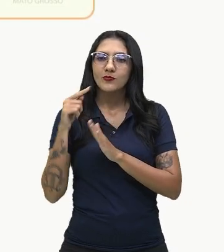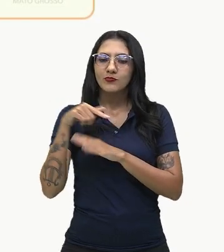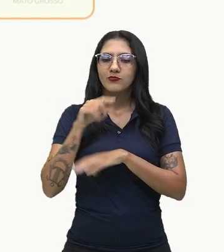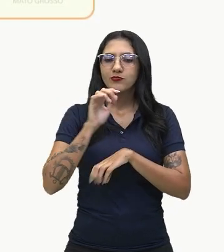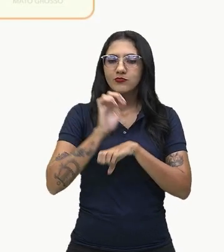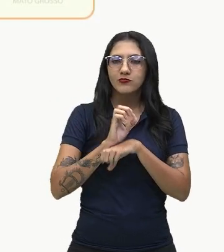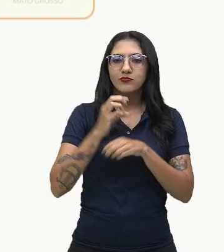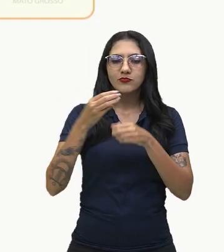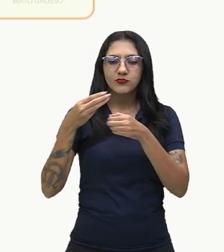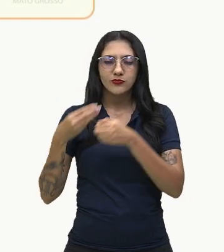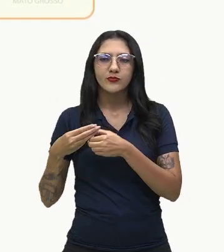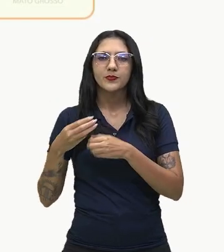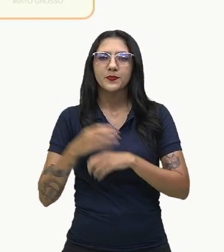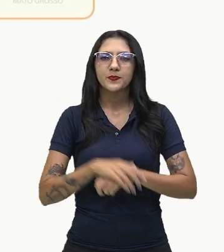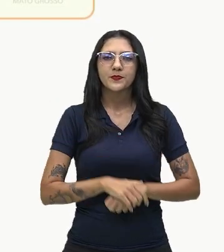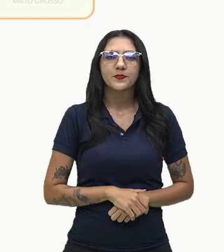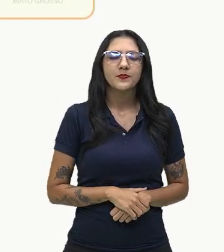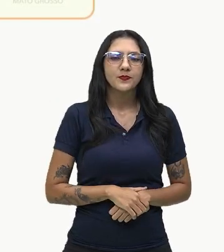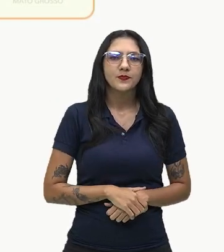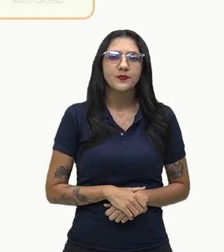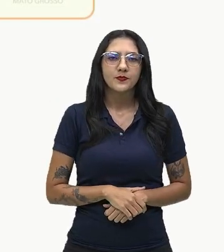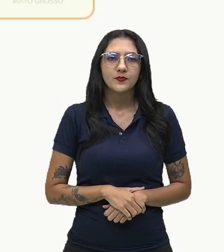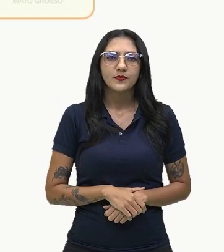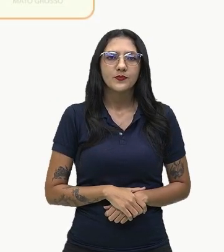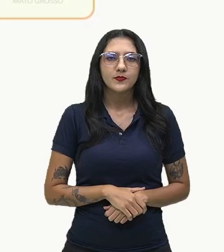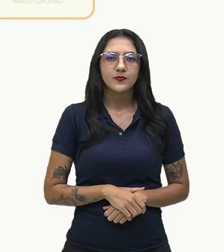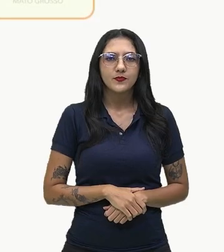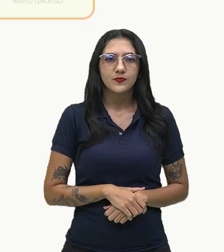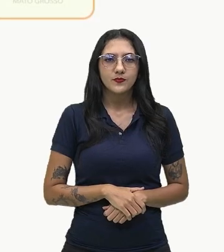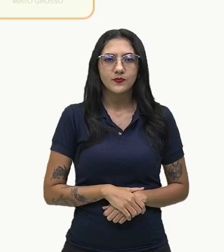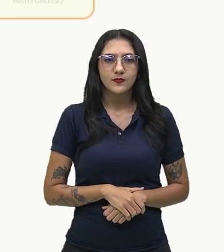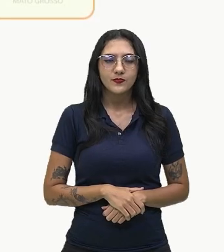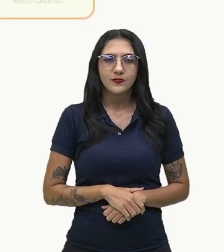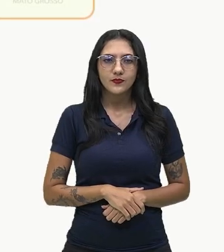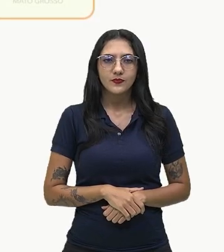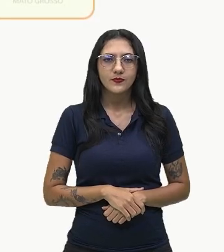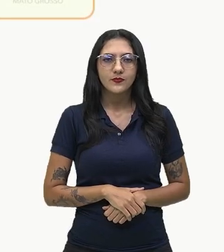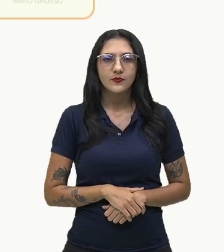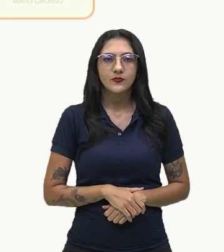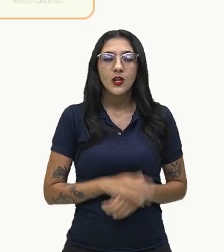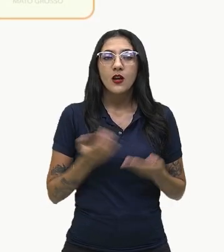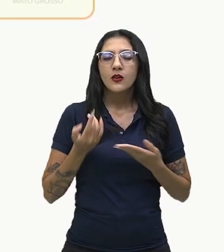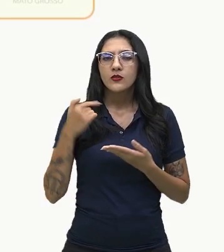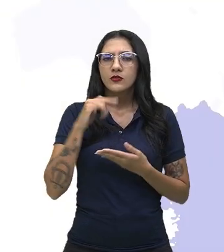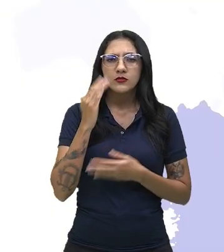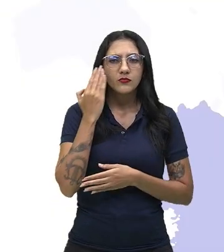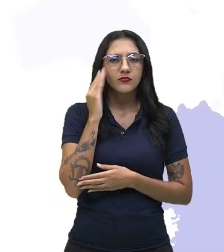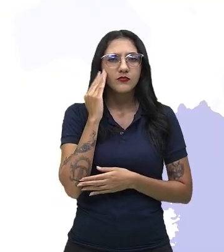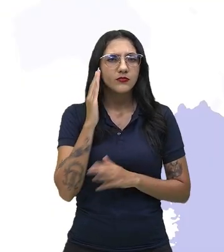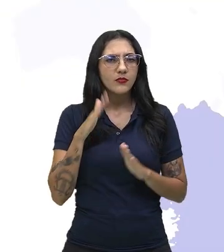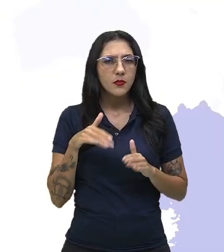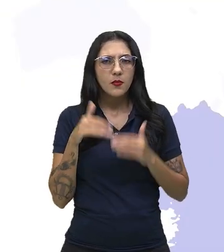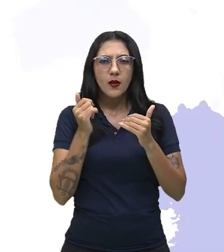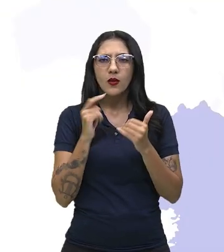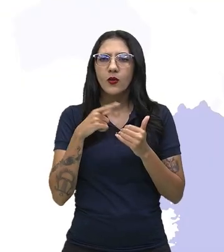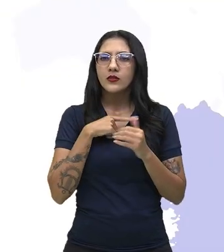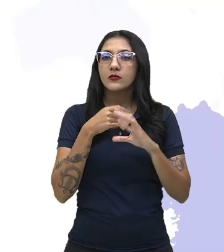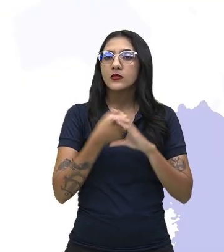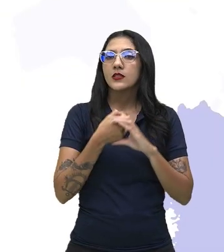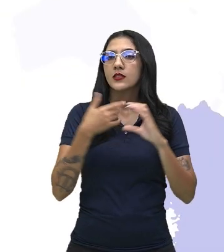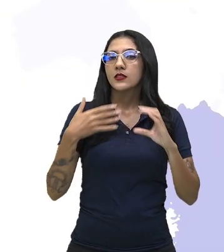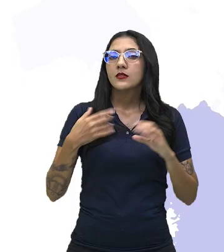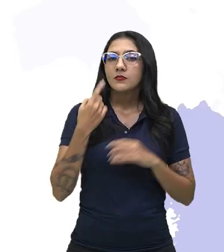esses distritos. E aí nós temos, para vocês entenderem, né, essa divisão político-administrativa do Brasil, cada uma